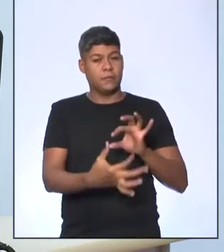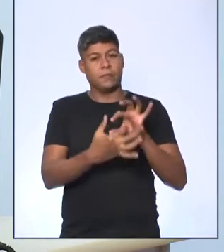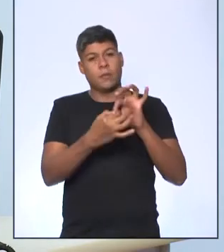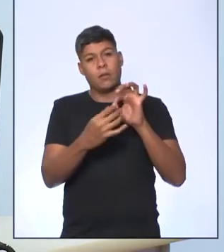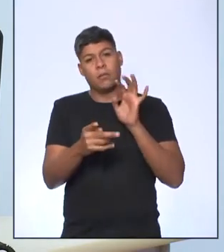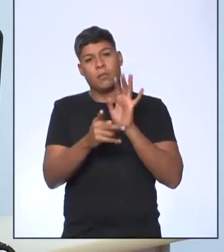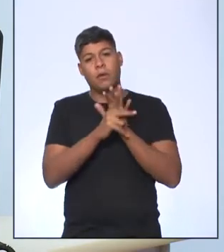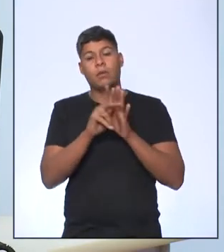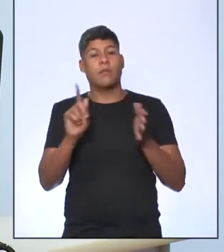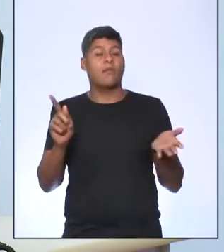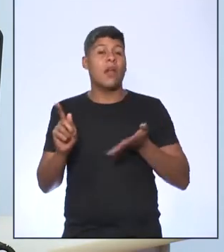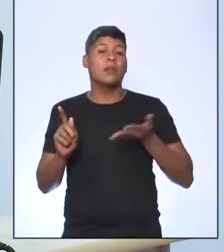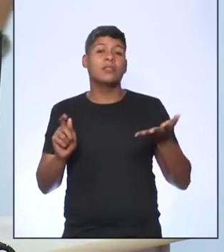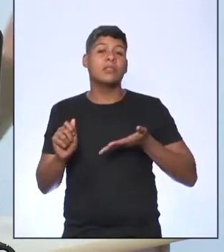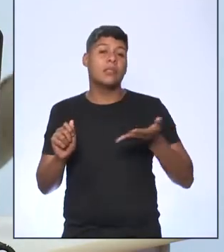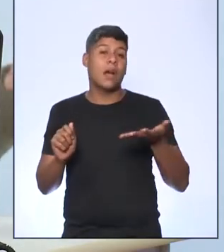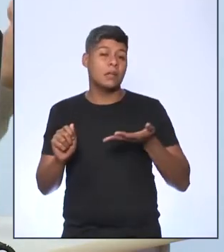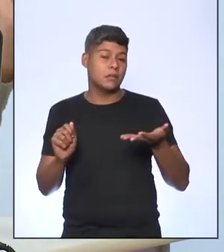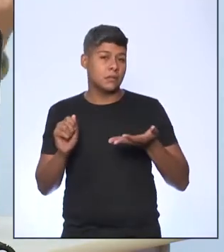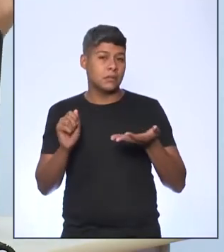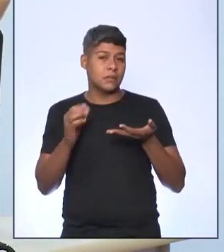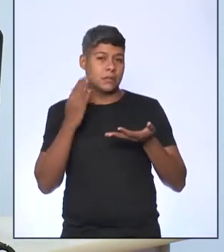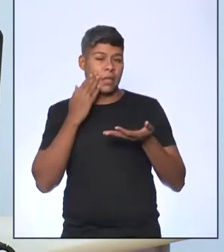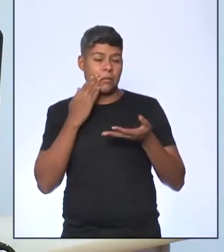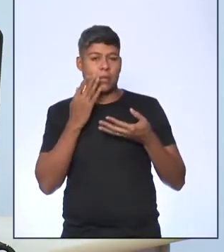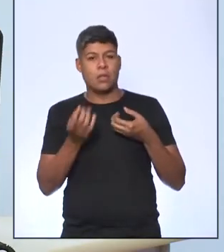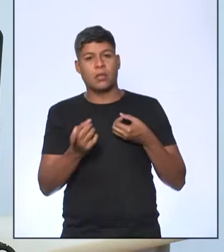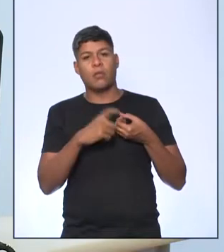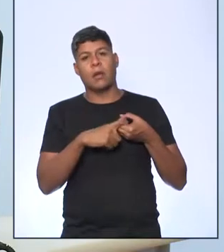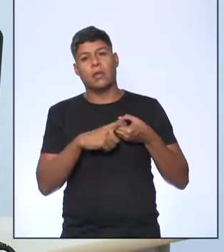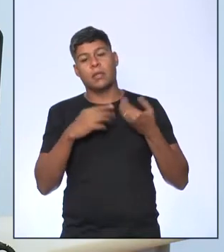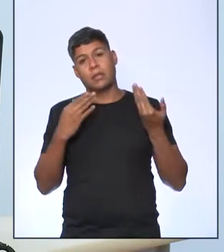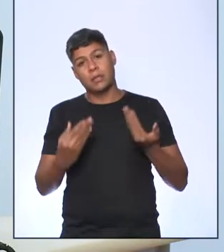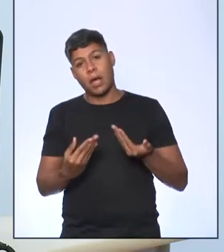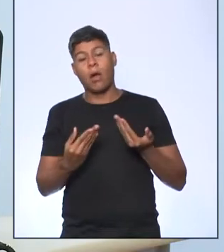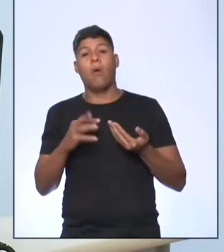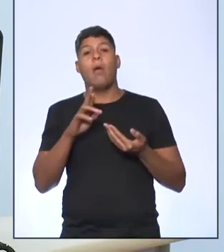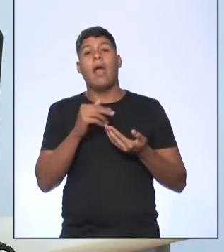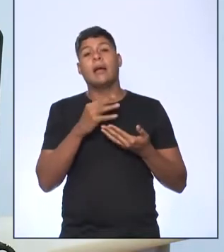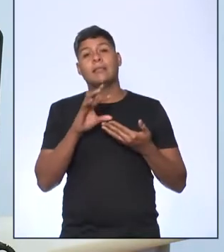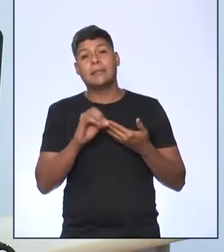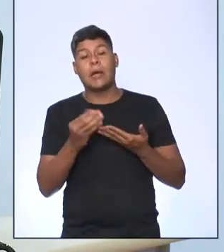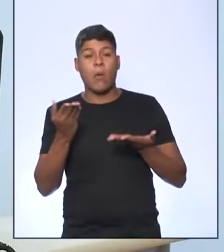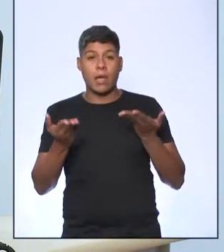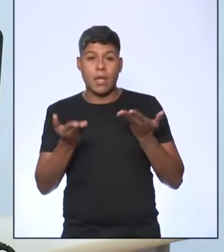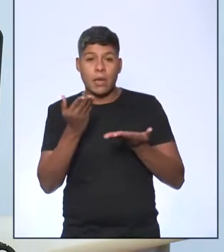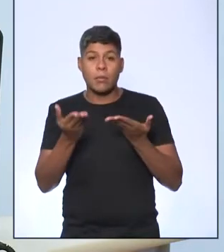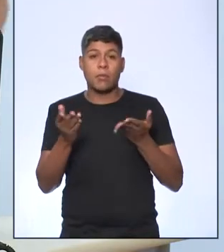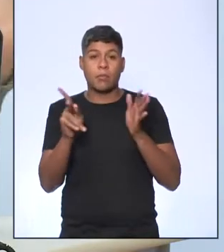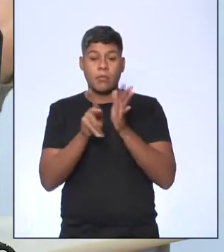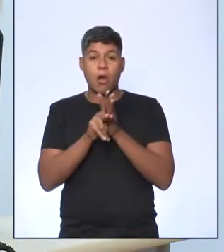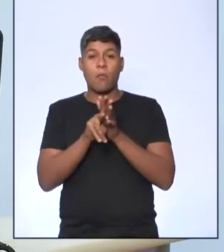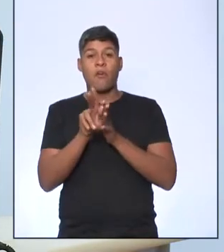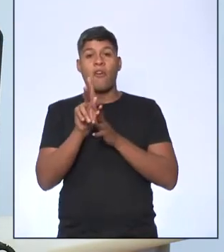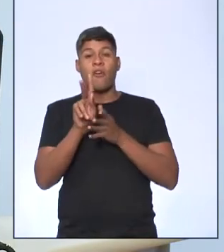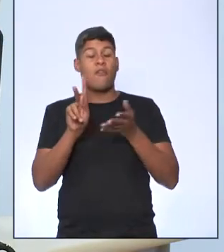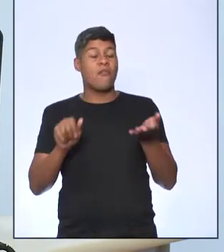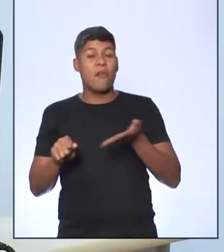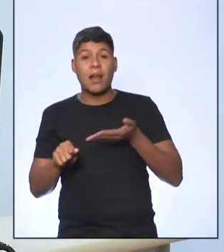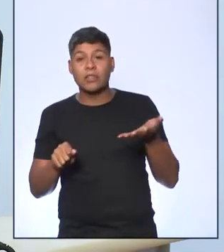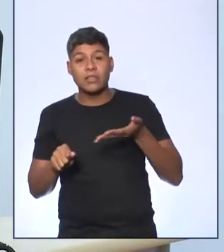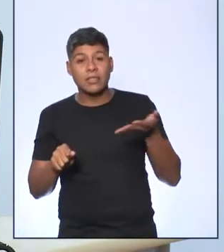a velocidade. Por isso que a gente teve essa retomada. Então, a minha reação entra em equilíbrio quando a velocidade ela